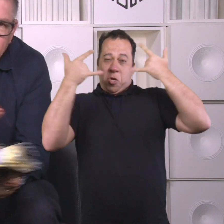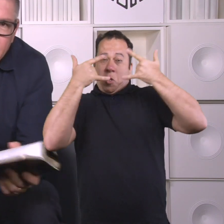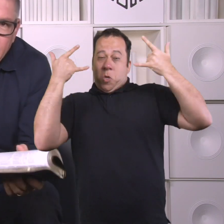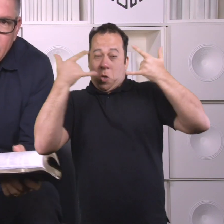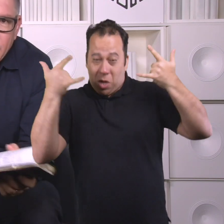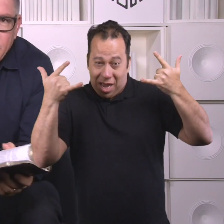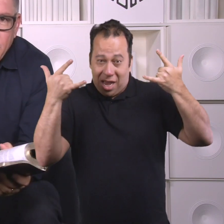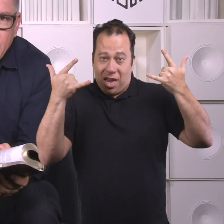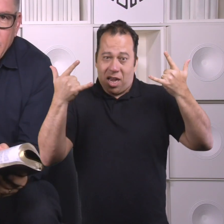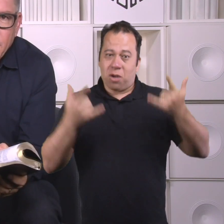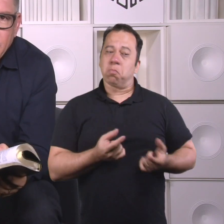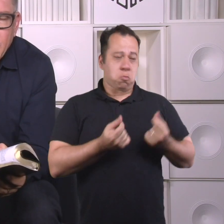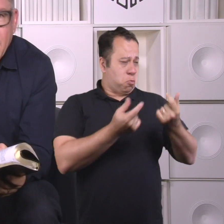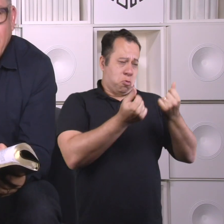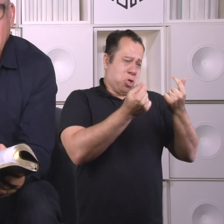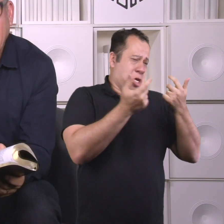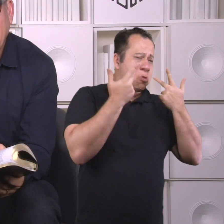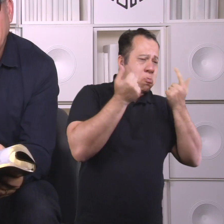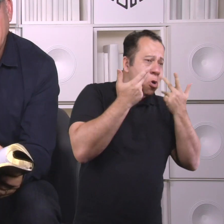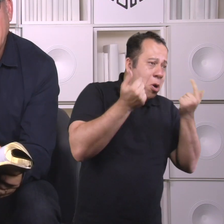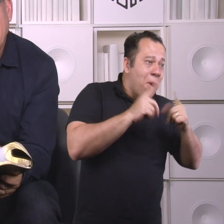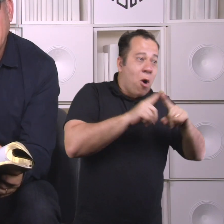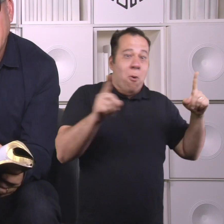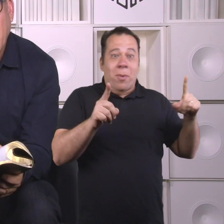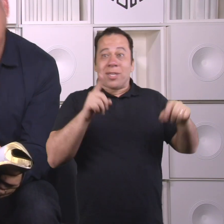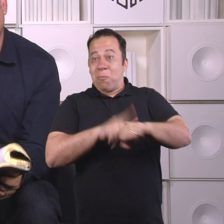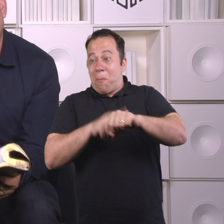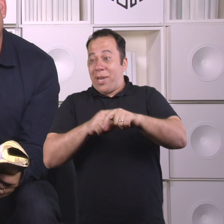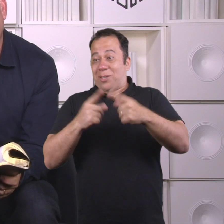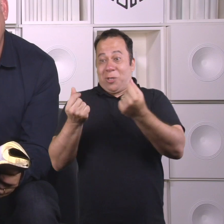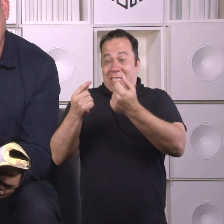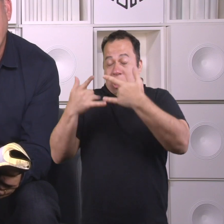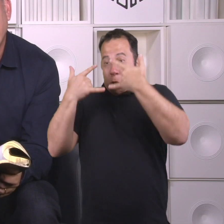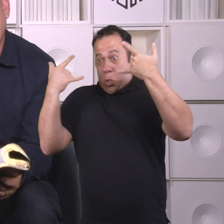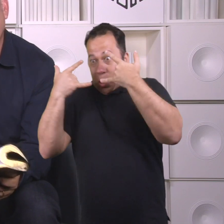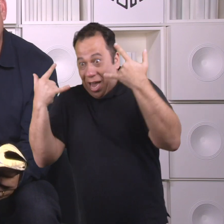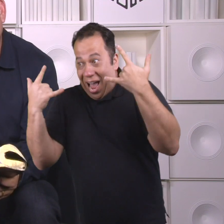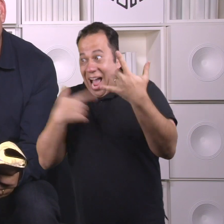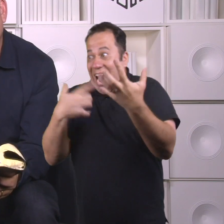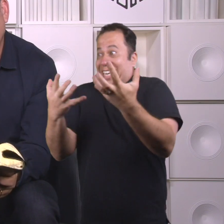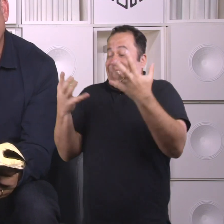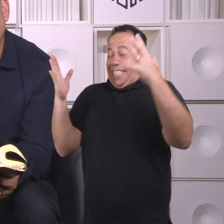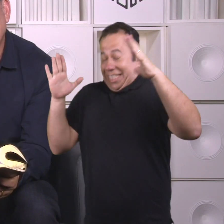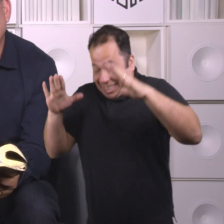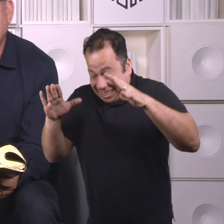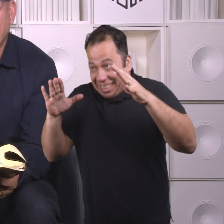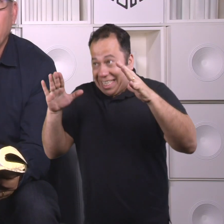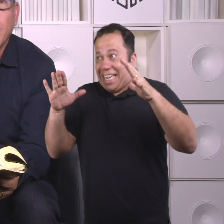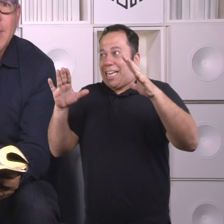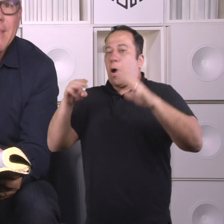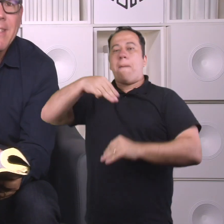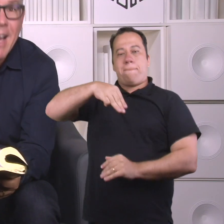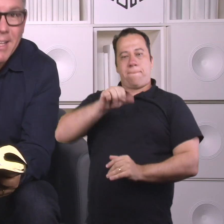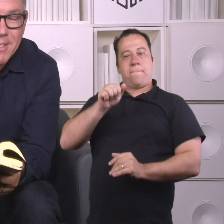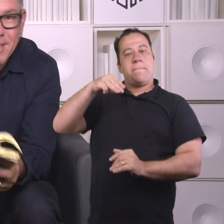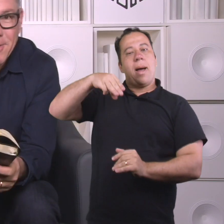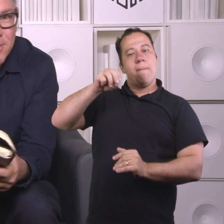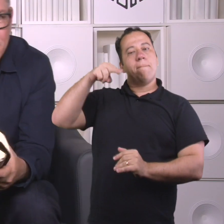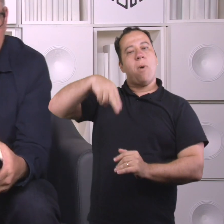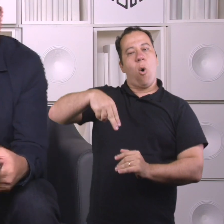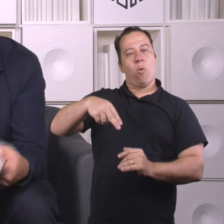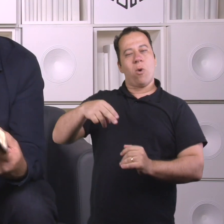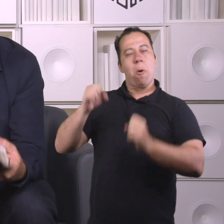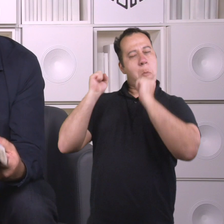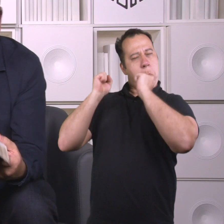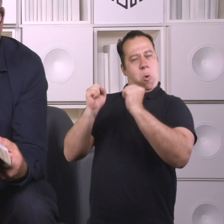é dinheiro. Dinheiro elevado à categoria de Deus tem outro nome, é Mamon, é um ídolo, é uma potestade, é isso